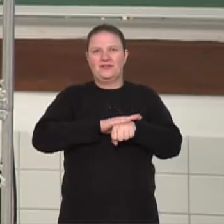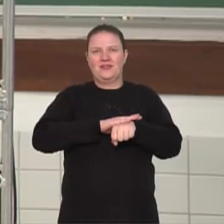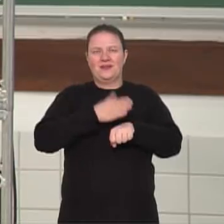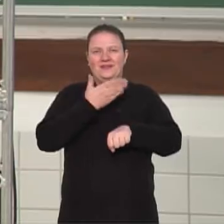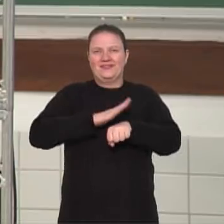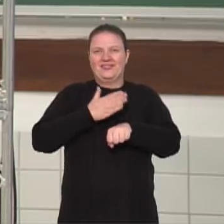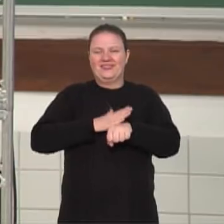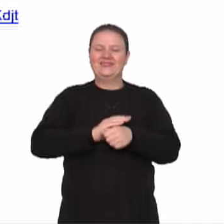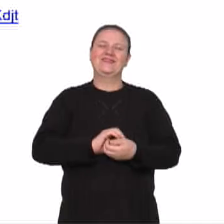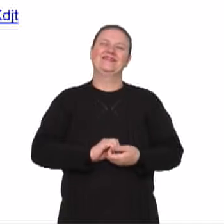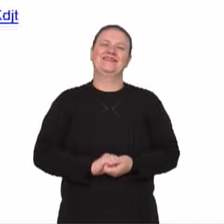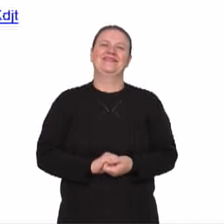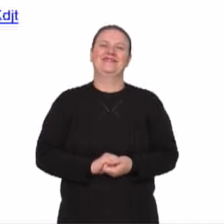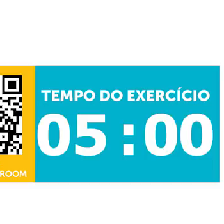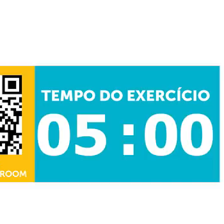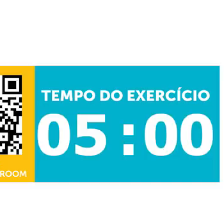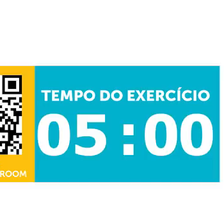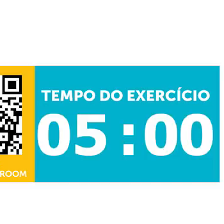de escrita.